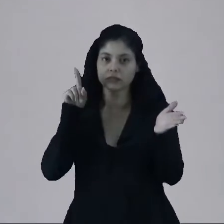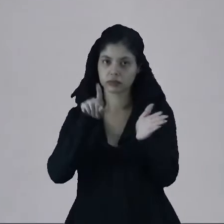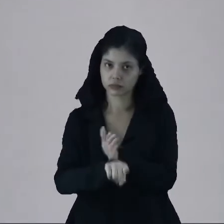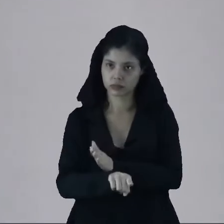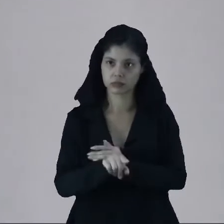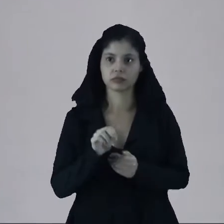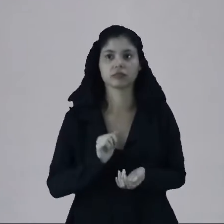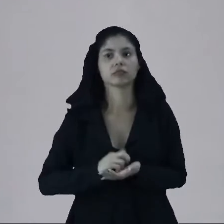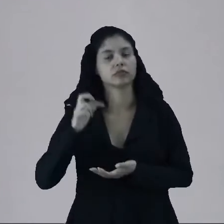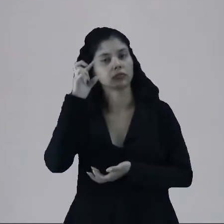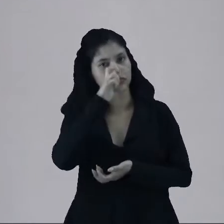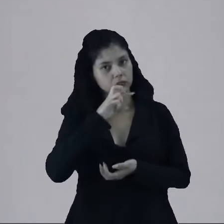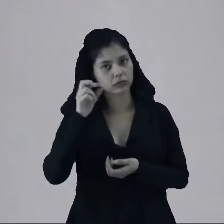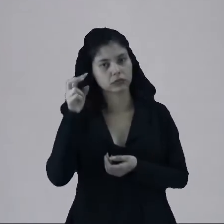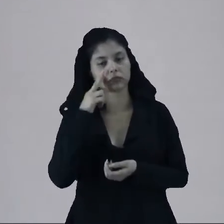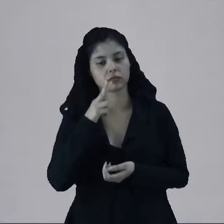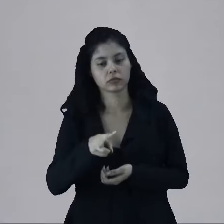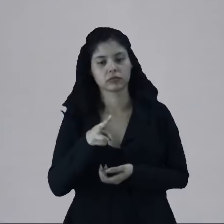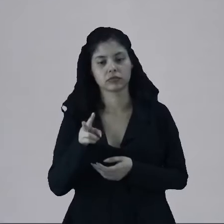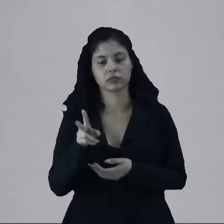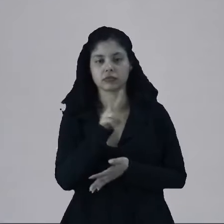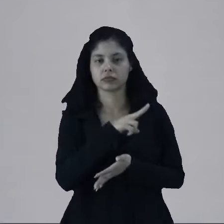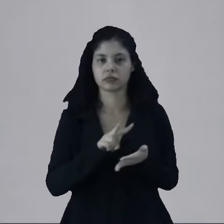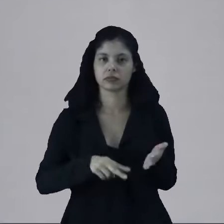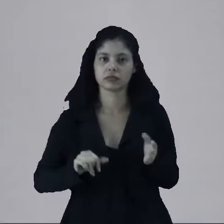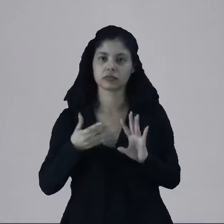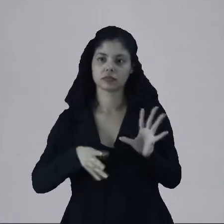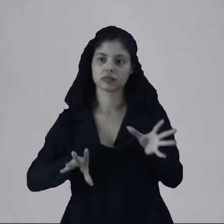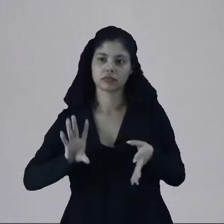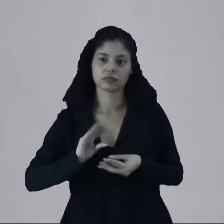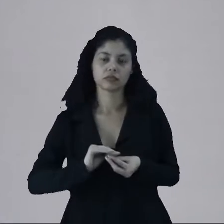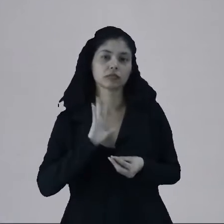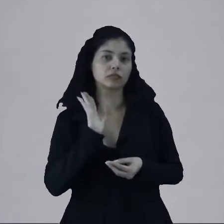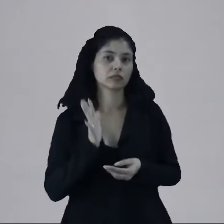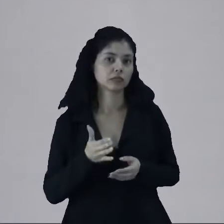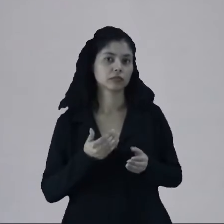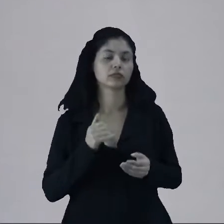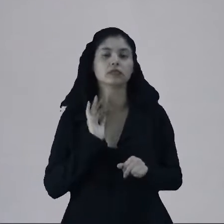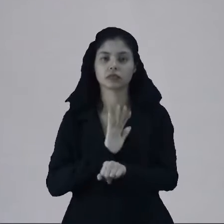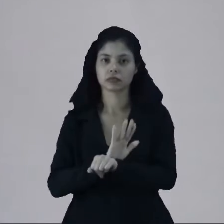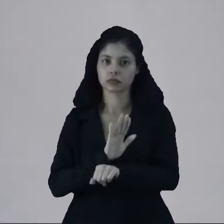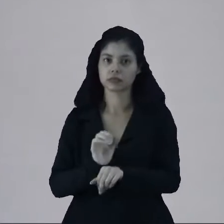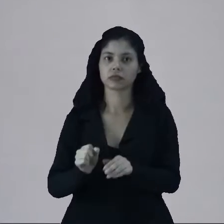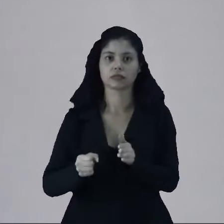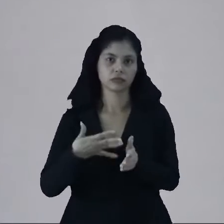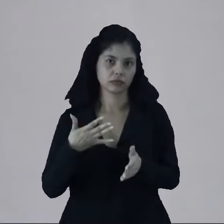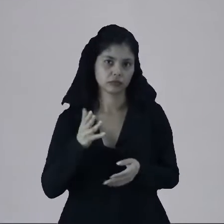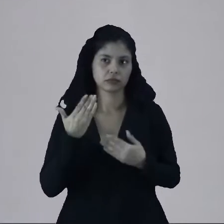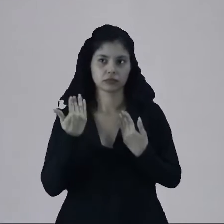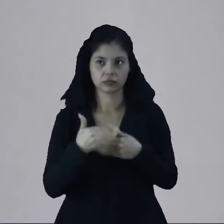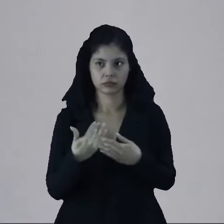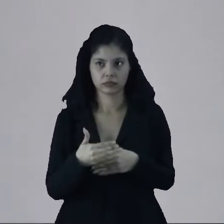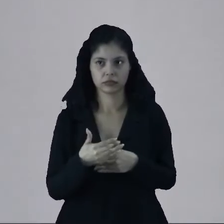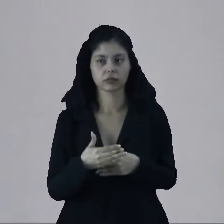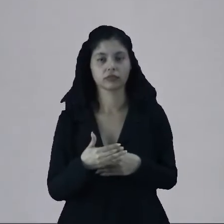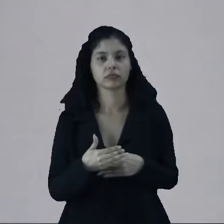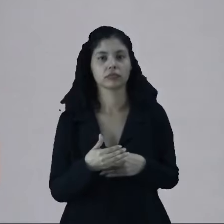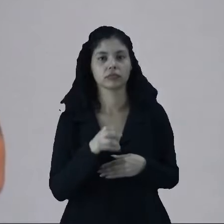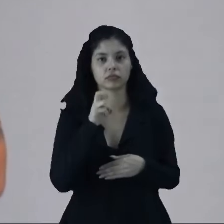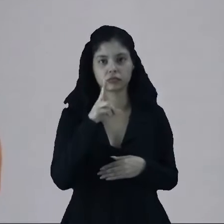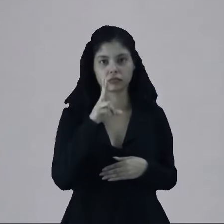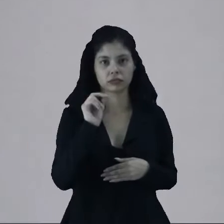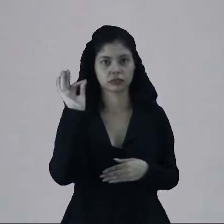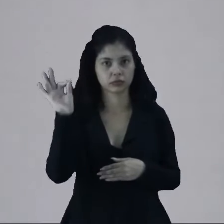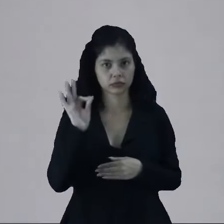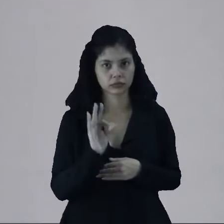questão, analisa o heredograma e já faz um resuminho dele, que isso aí já vai te ajudar muito na hora da prova. Isso aí já é